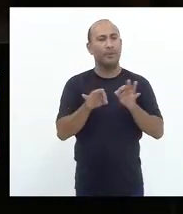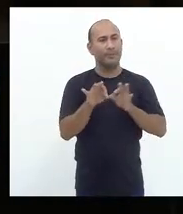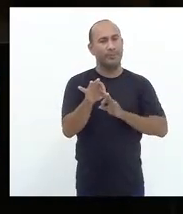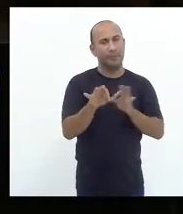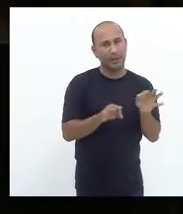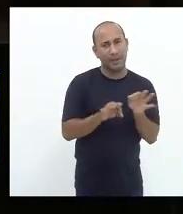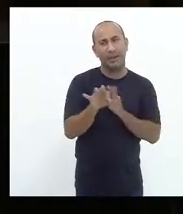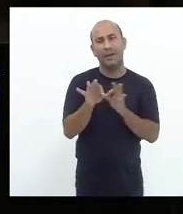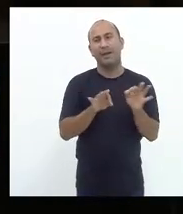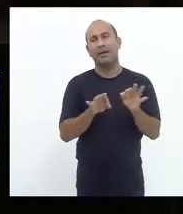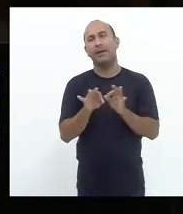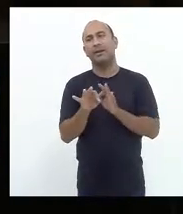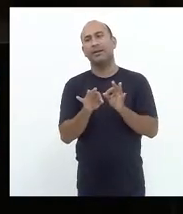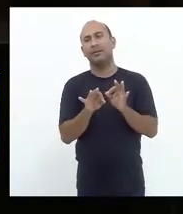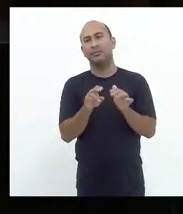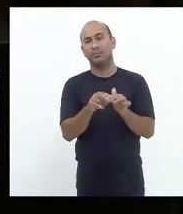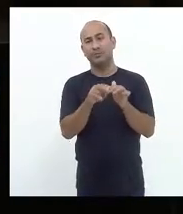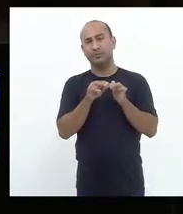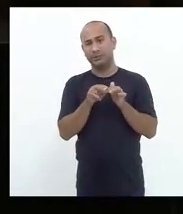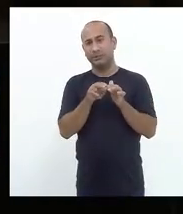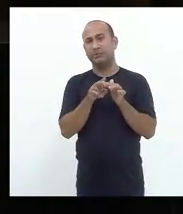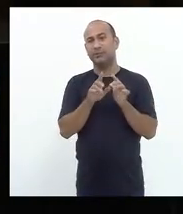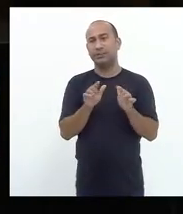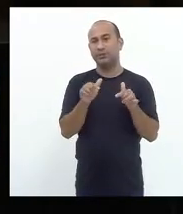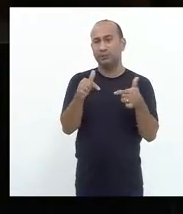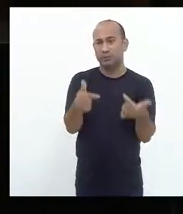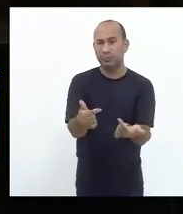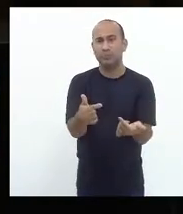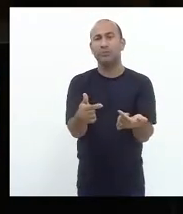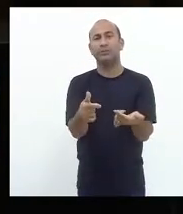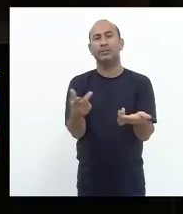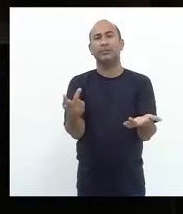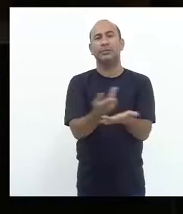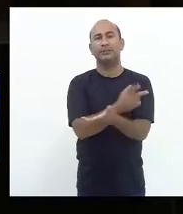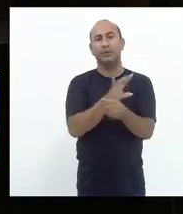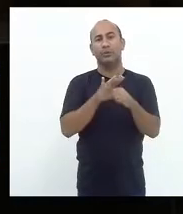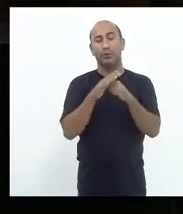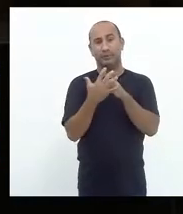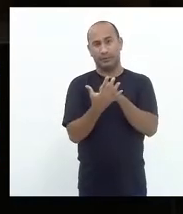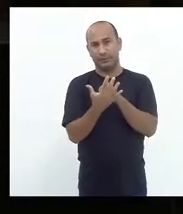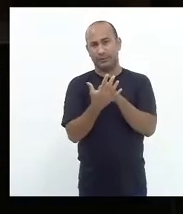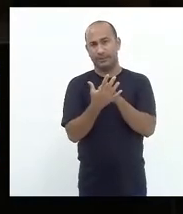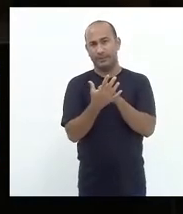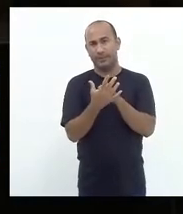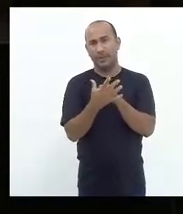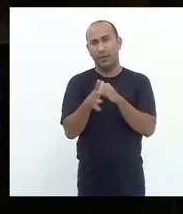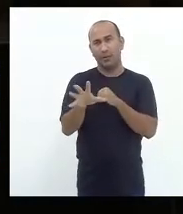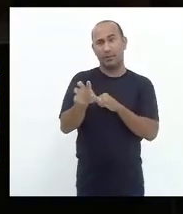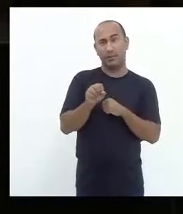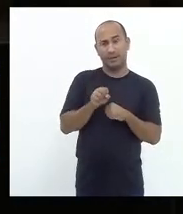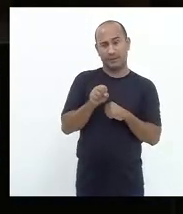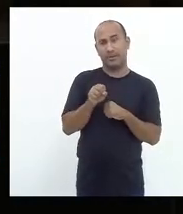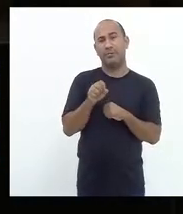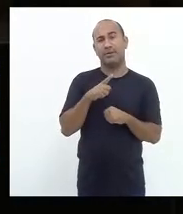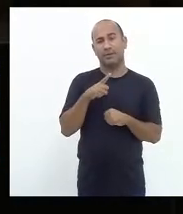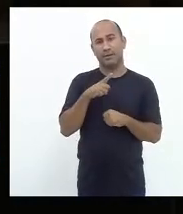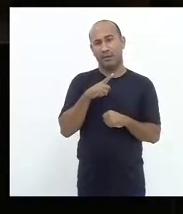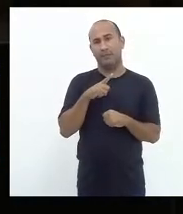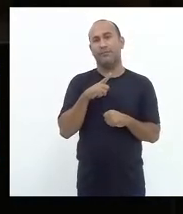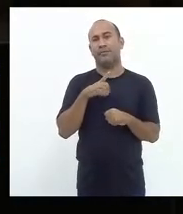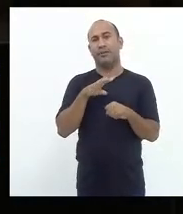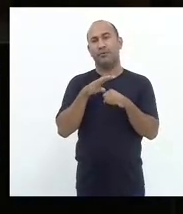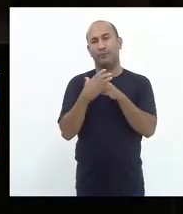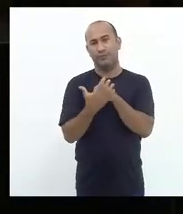desqualificação das possibilidades de mitigação dos efeitos do coronavírus, ou da contaminação do coronavírus, melhor